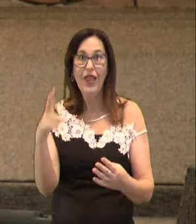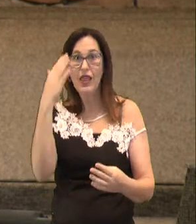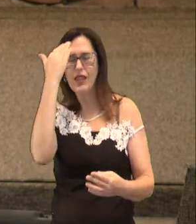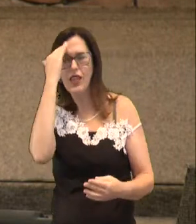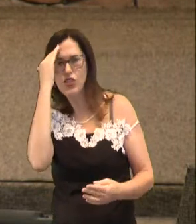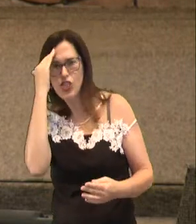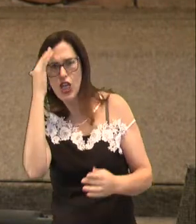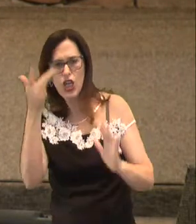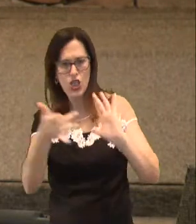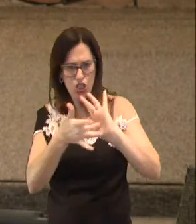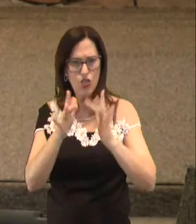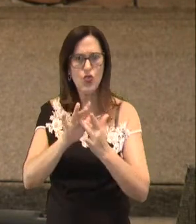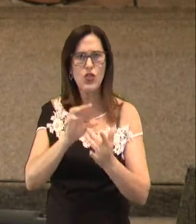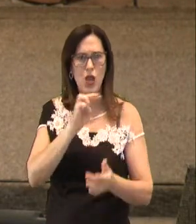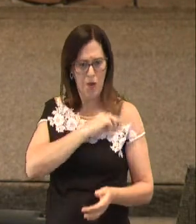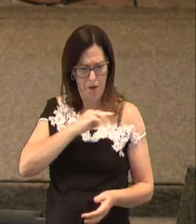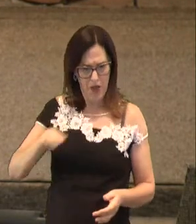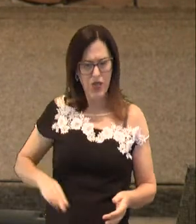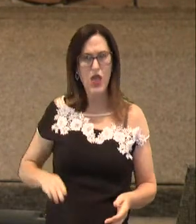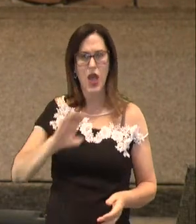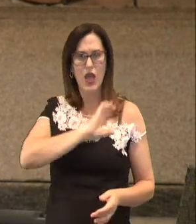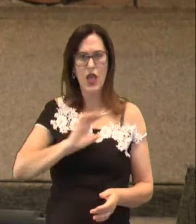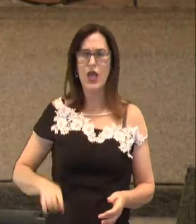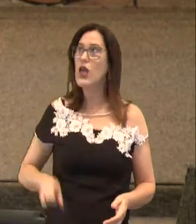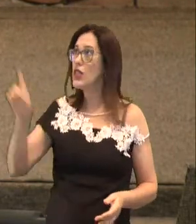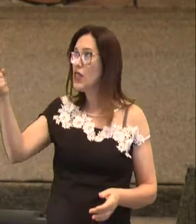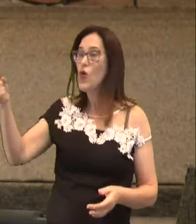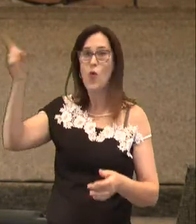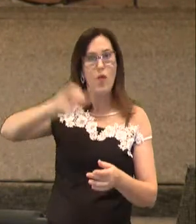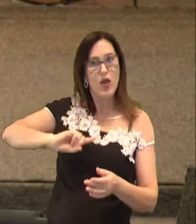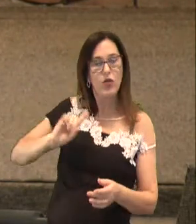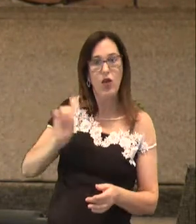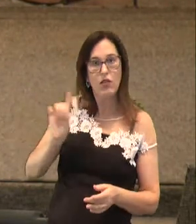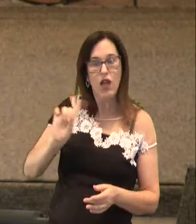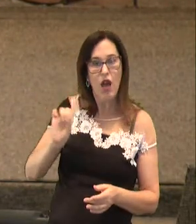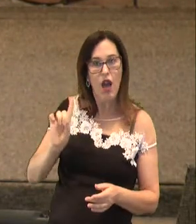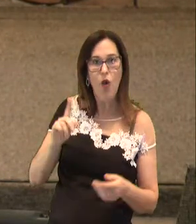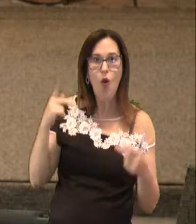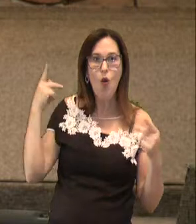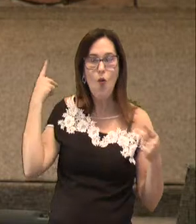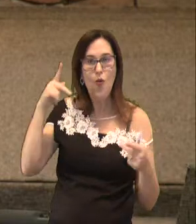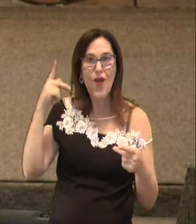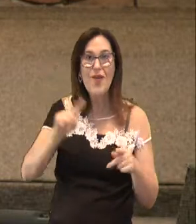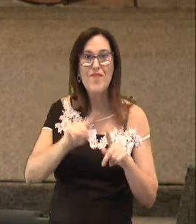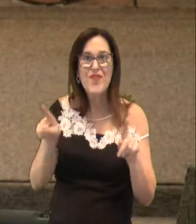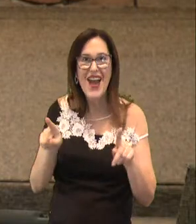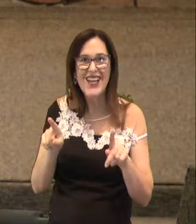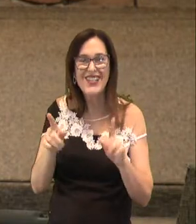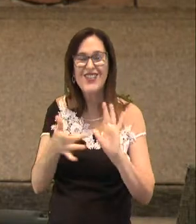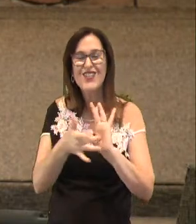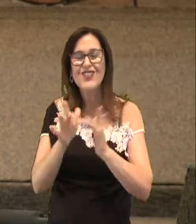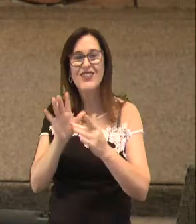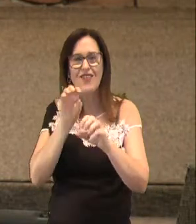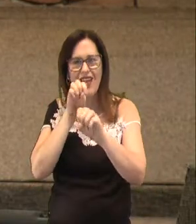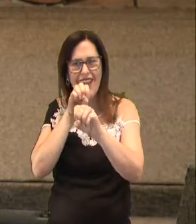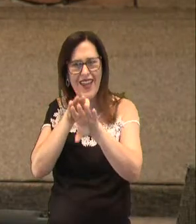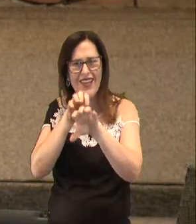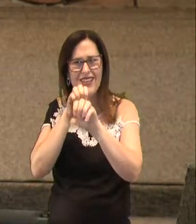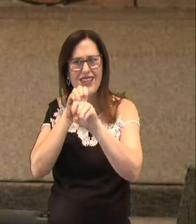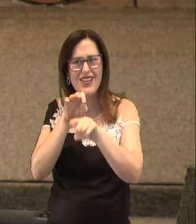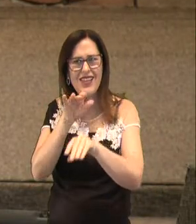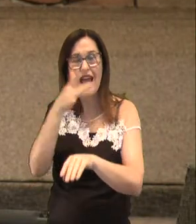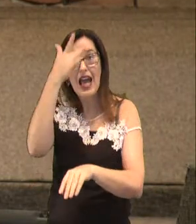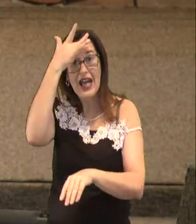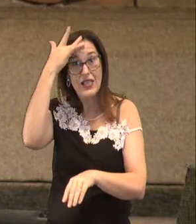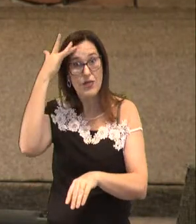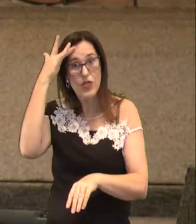como Messias, como Cristo, o enviado de Deus. Jesus não estava pregando, mas Jesus estava ensinando